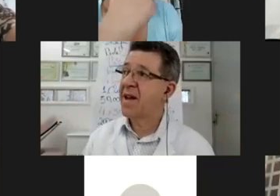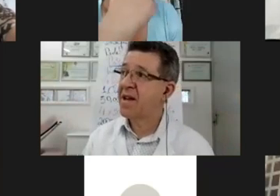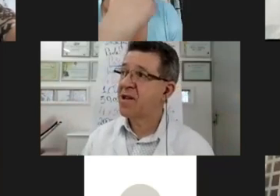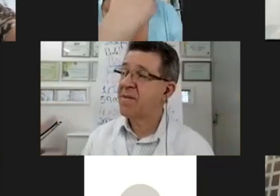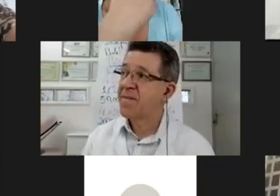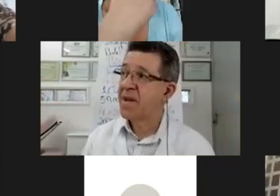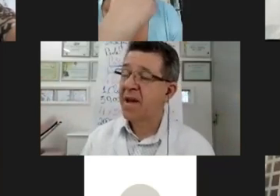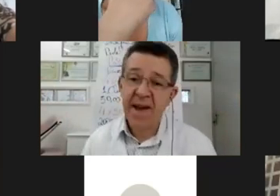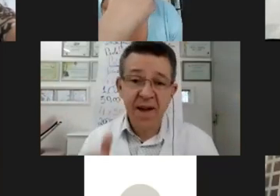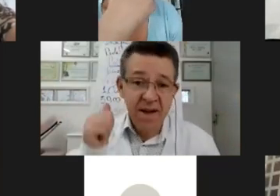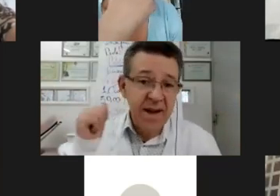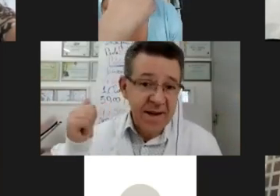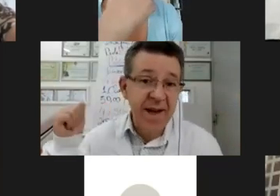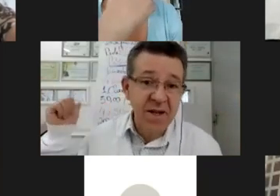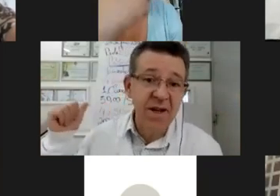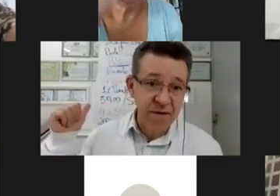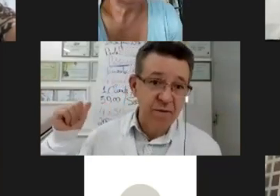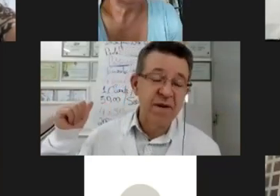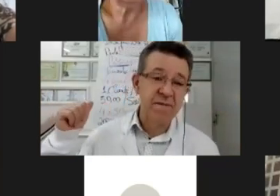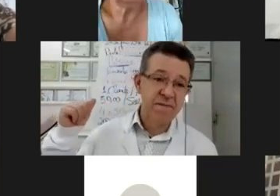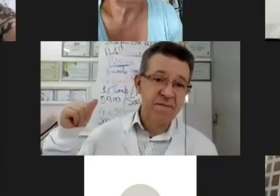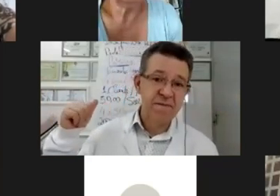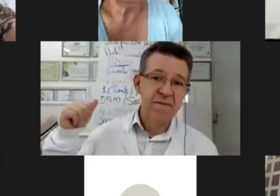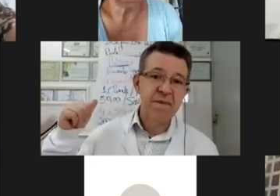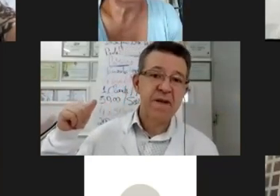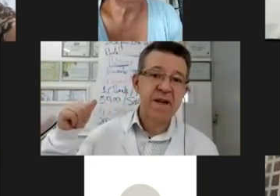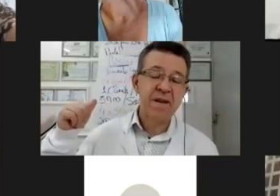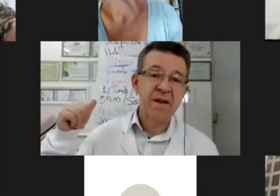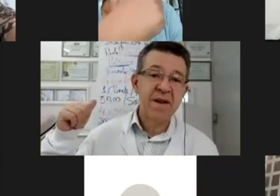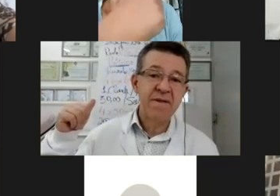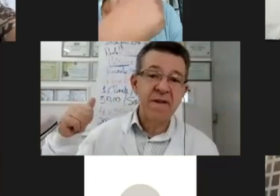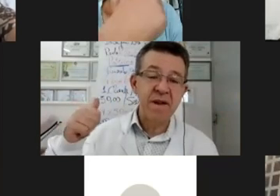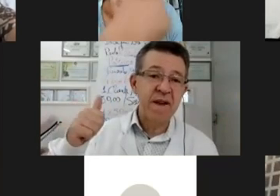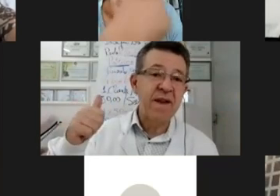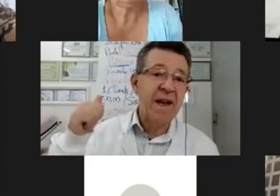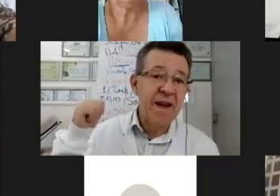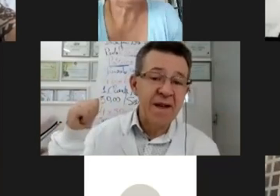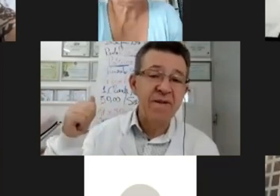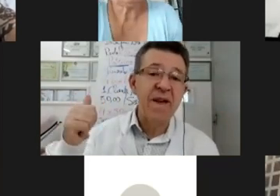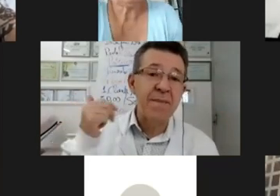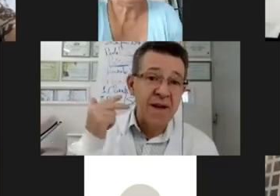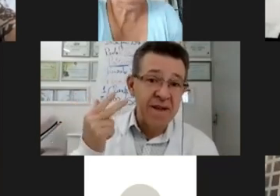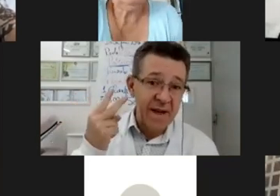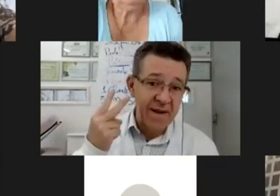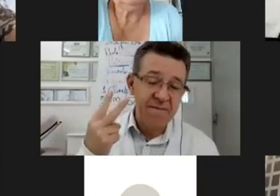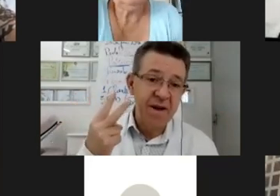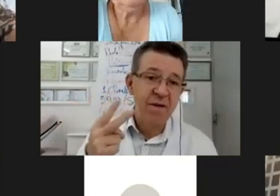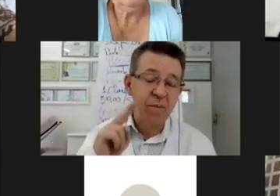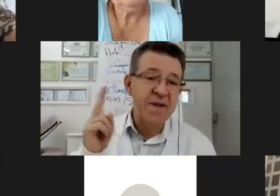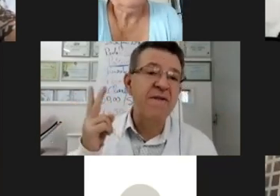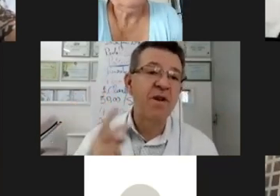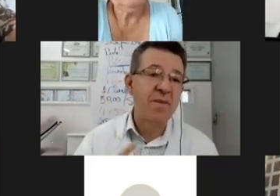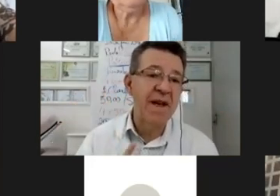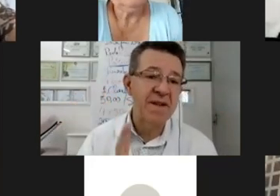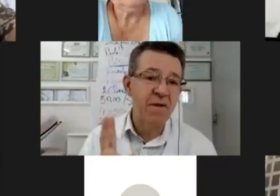esta cliente era cliente da Vilma, né? Vem ela e vem a mãe dela. Né? Eu